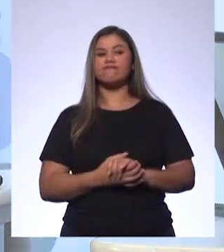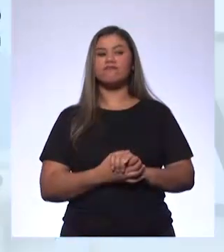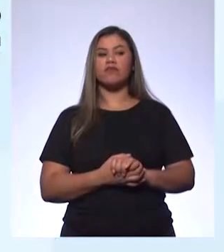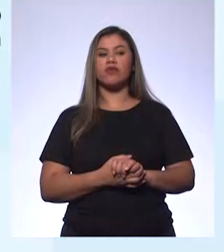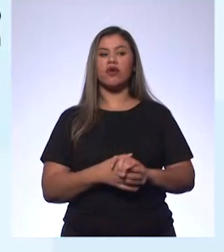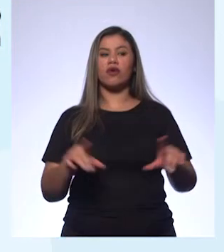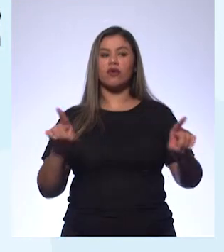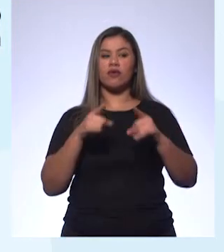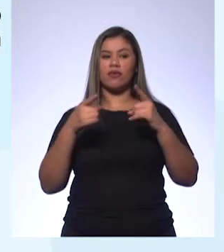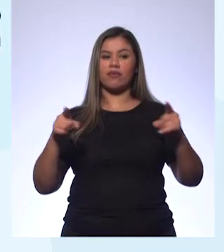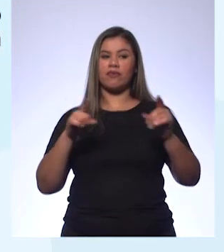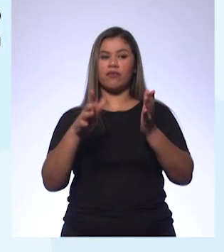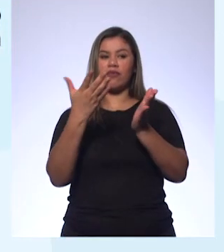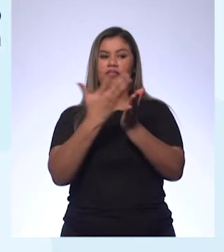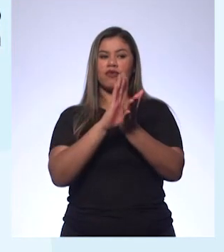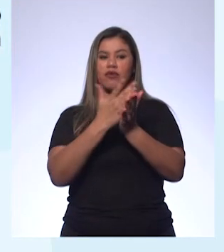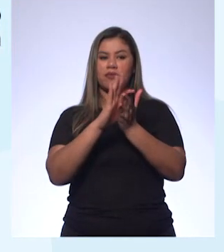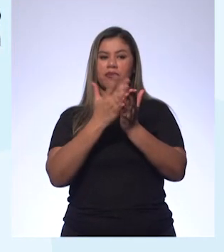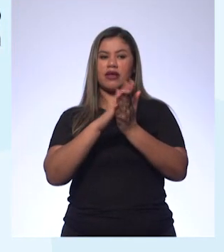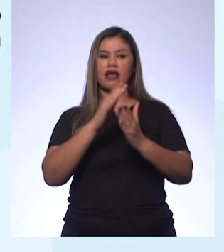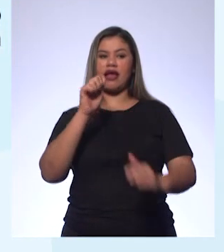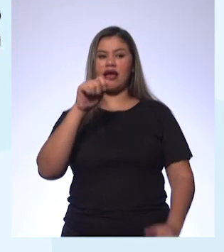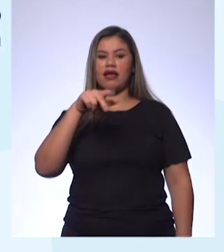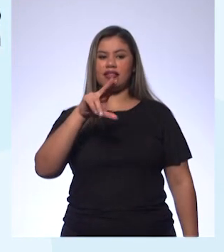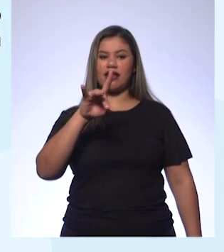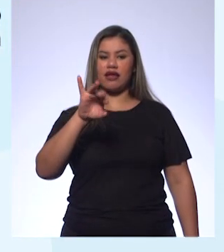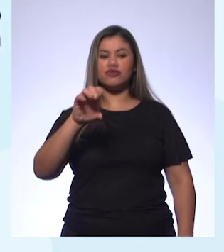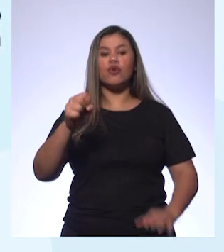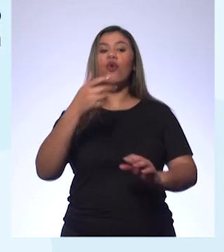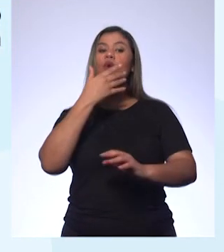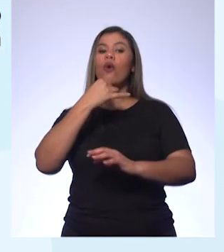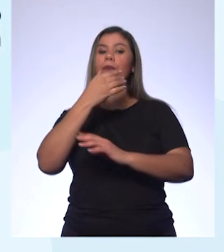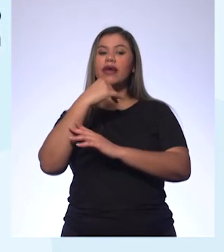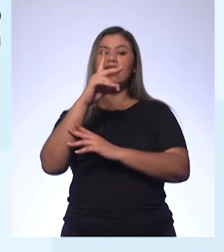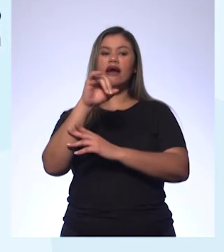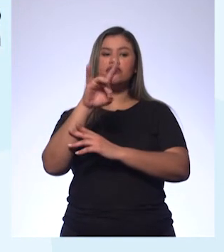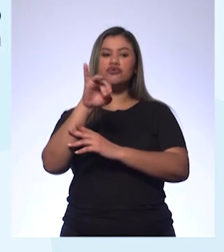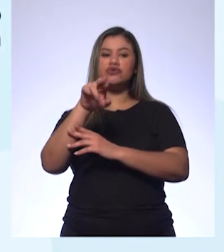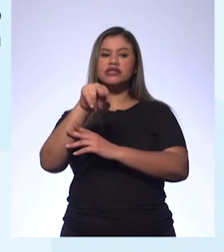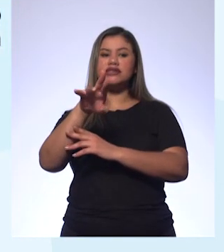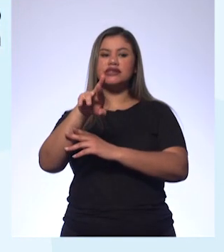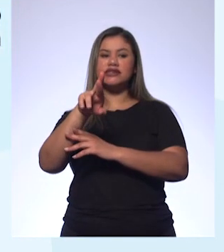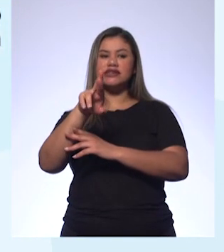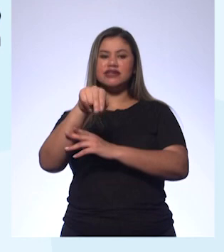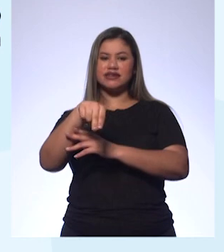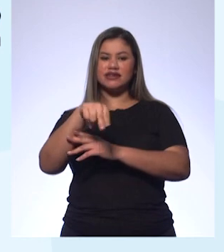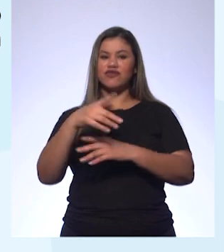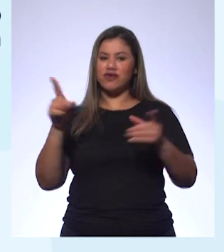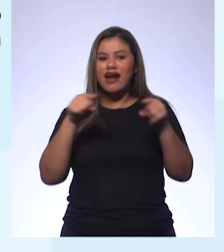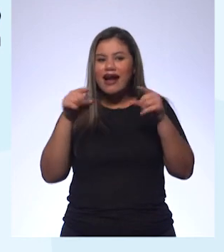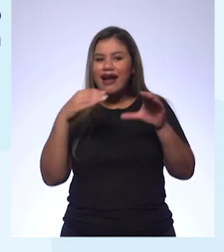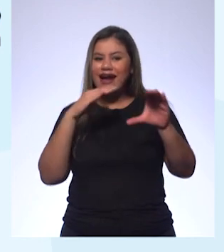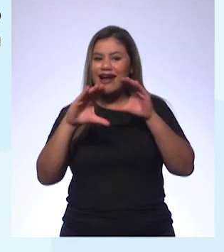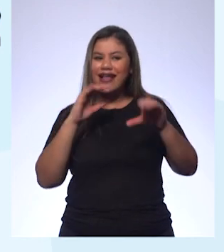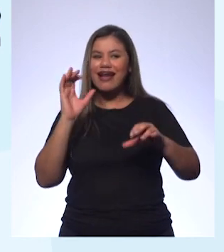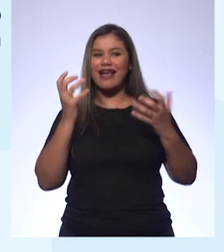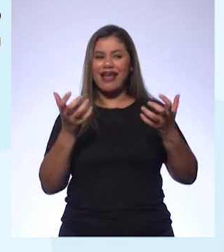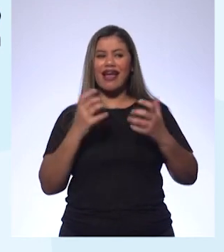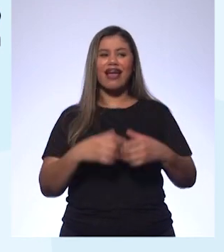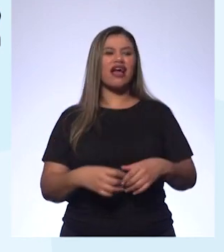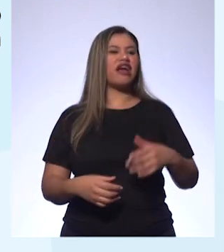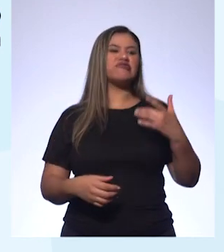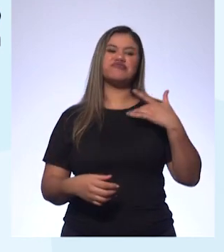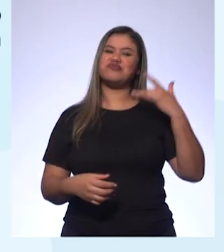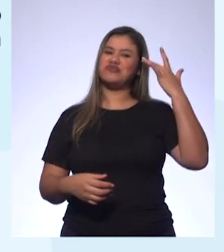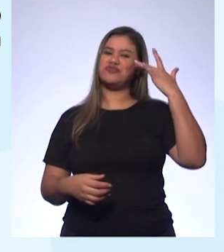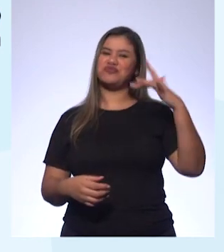música Samba do Arnesto, de Adoriram Barbosa. Você conhece, Andréia? Conheço. Você quer cantar? Eu não. Eu não conheço. Não sei cantar.